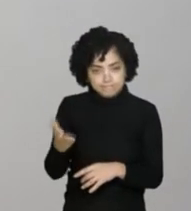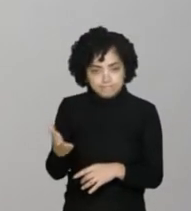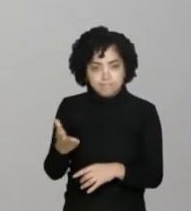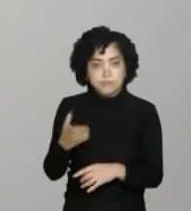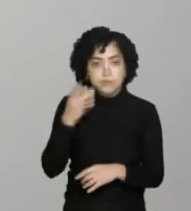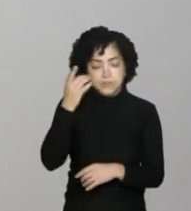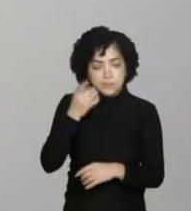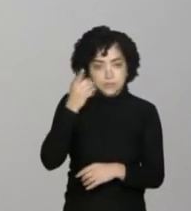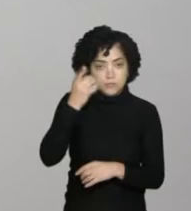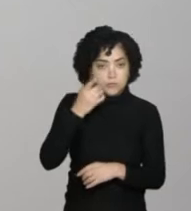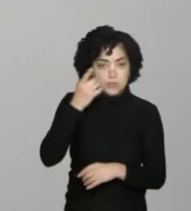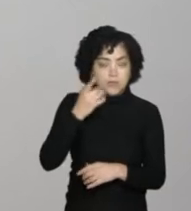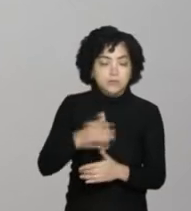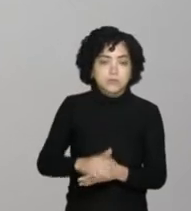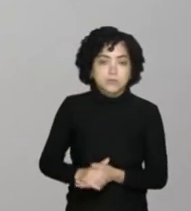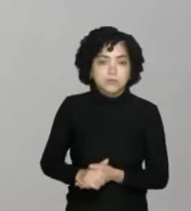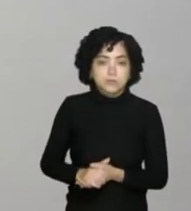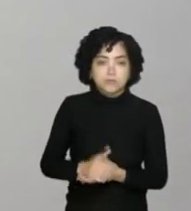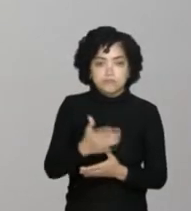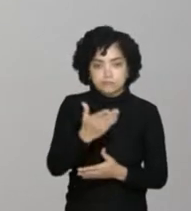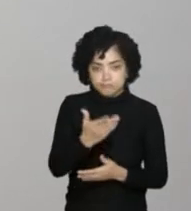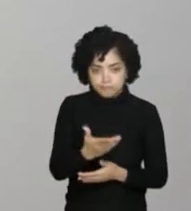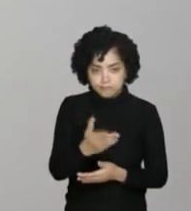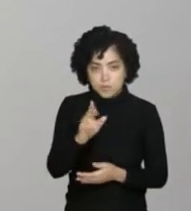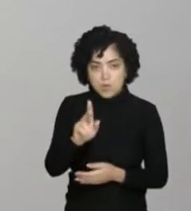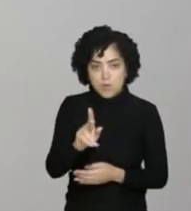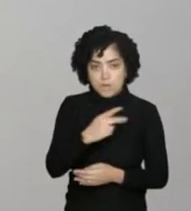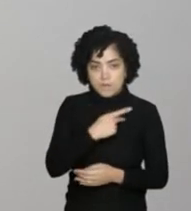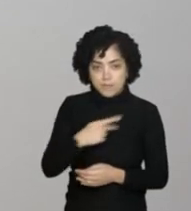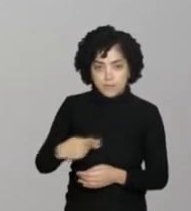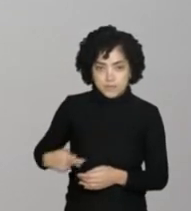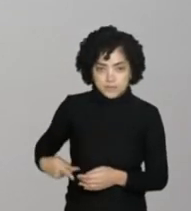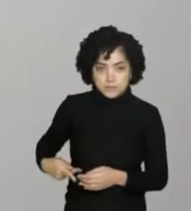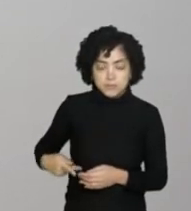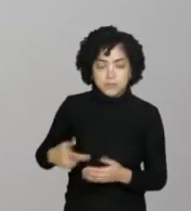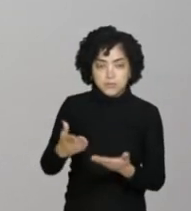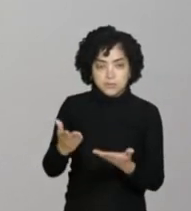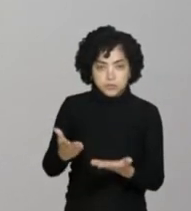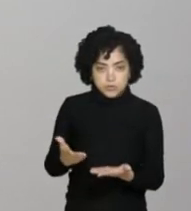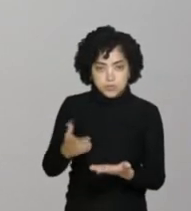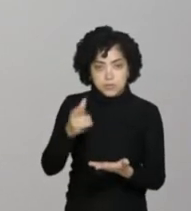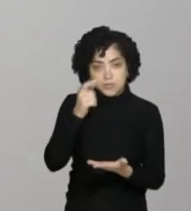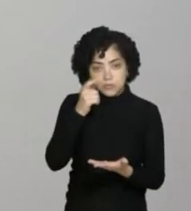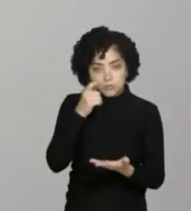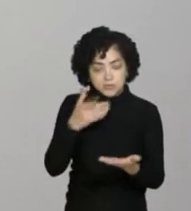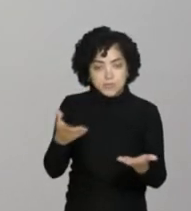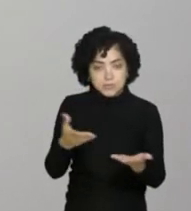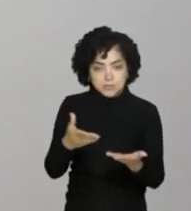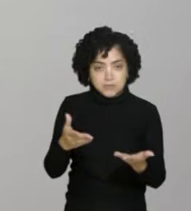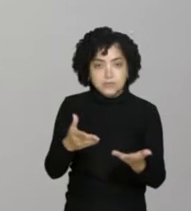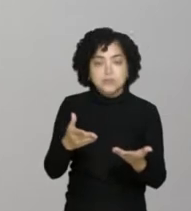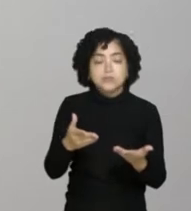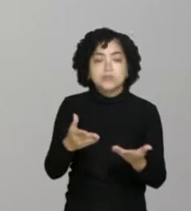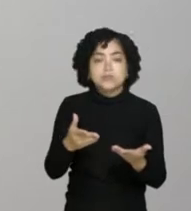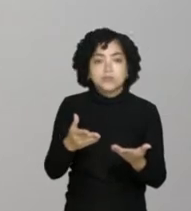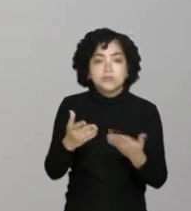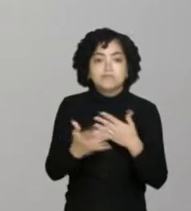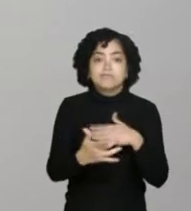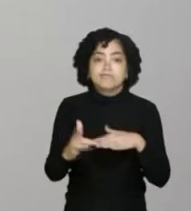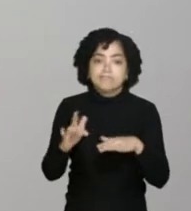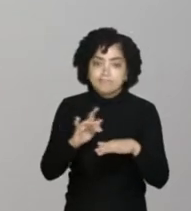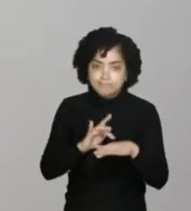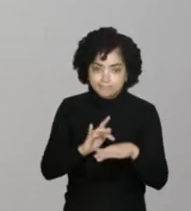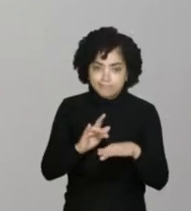presentes, ao nosso presidente e ao pessoal que nos assiste através dos canais sociais, também